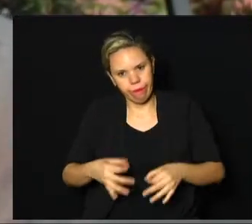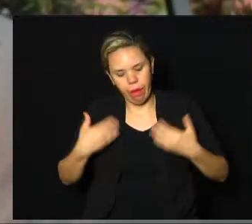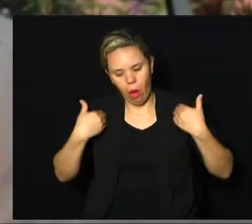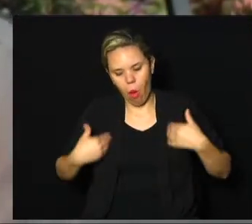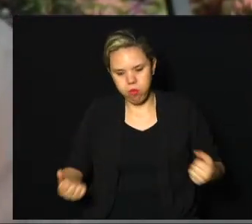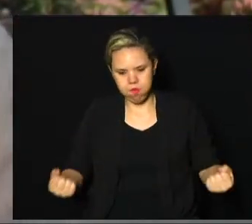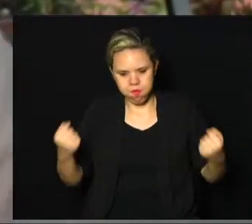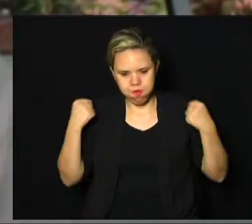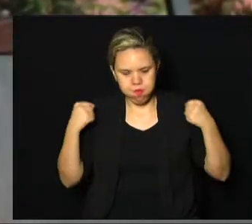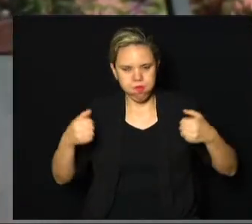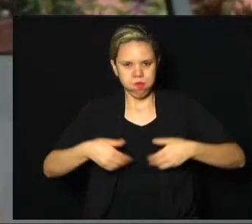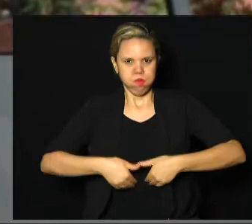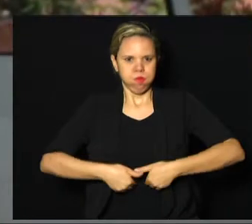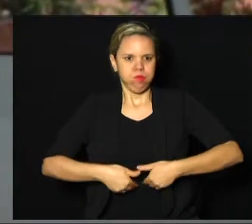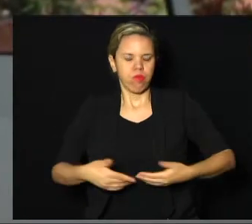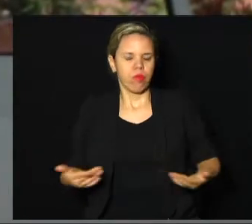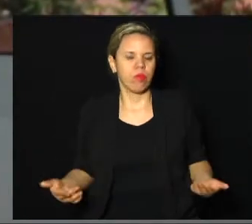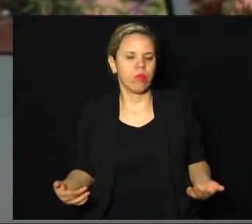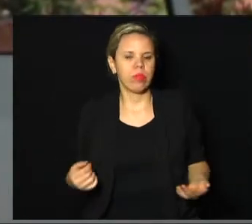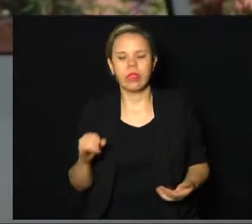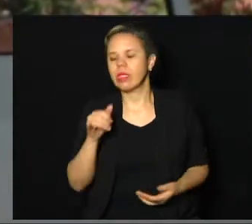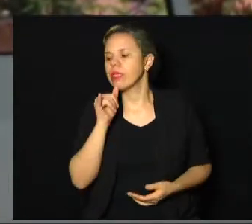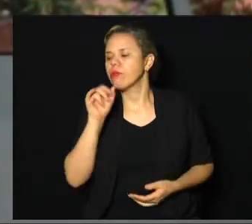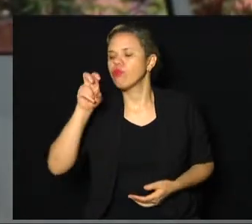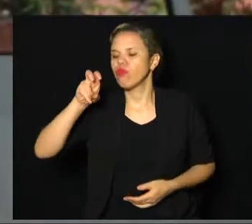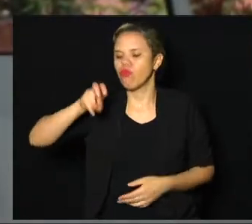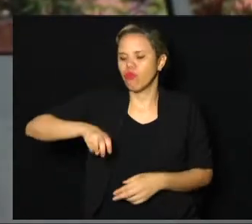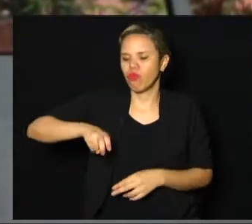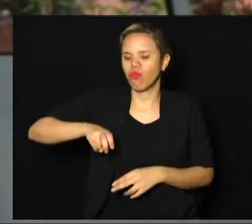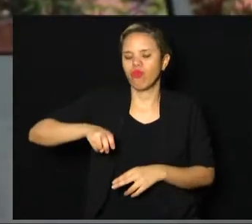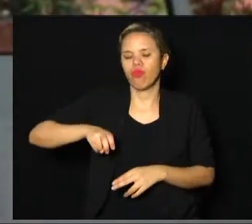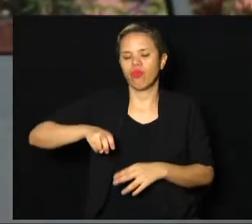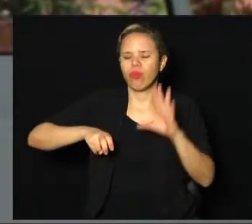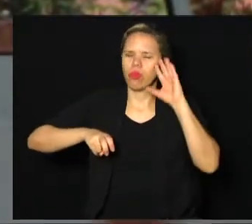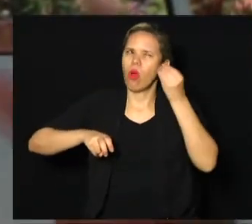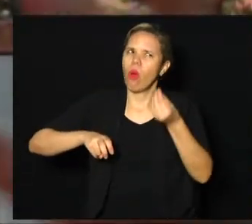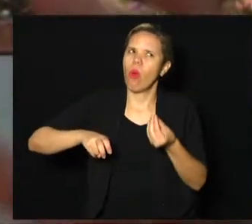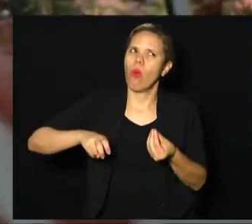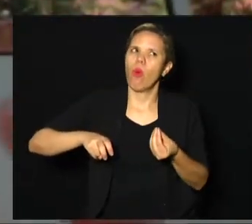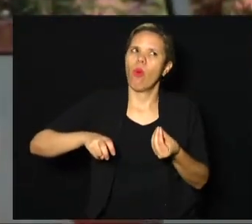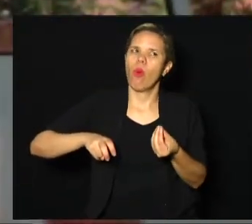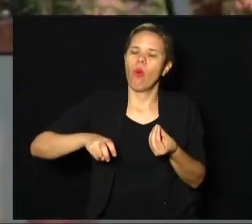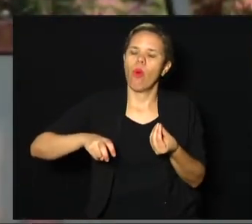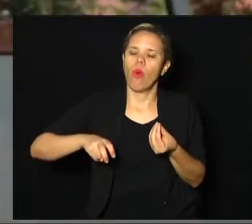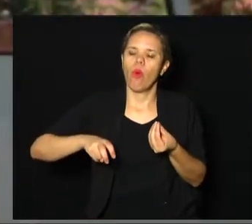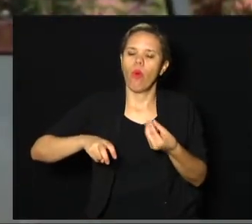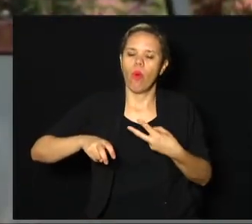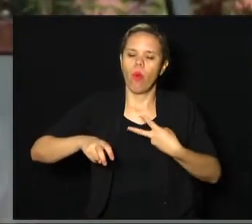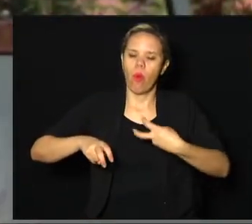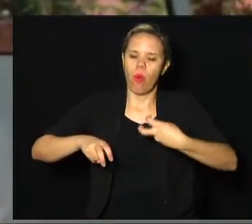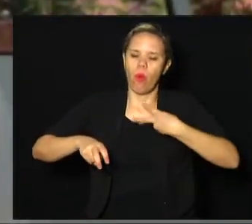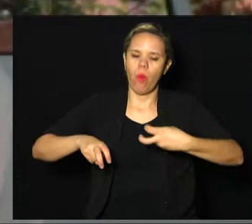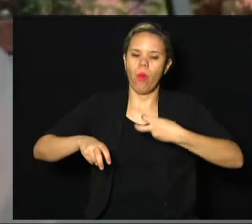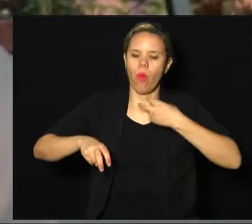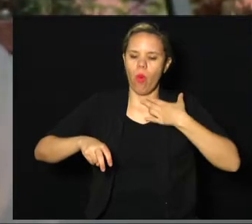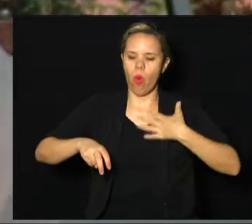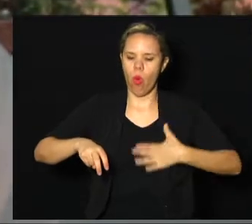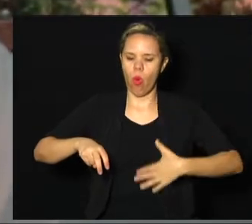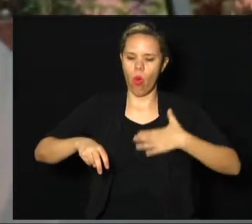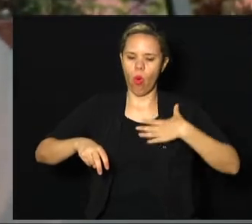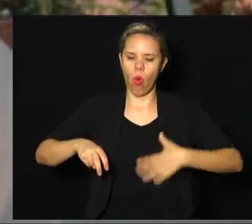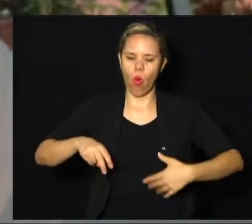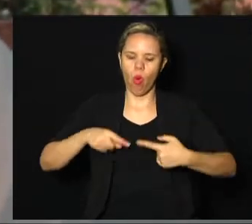musculatura antigravitacional. Então, se eu estou sentado, né, tentar entender e trazer essa percepção corporal para a